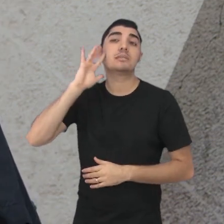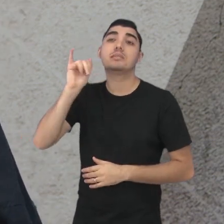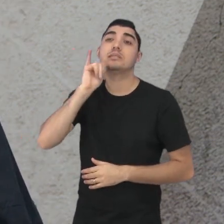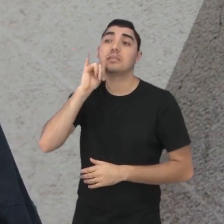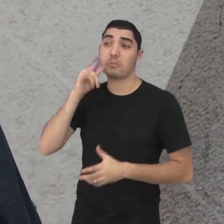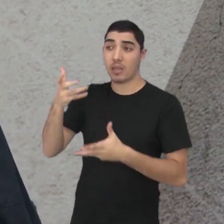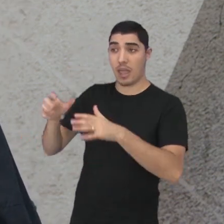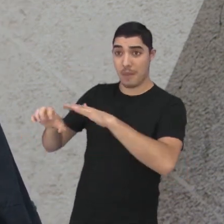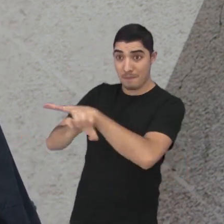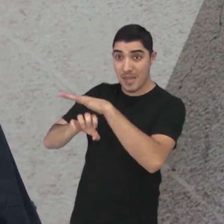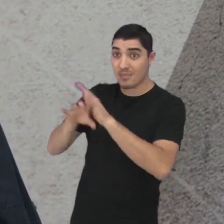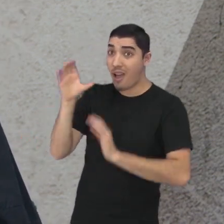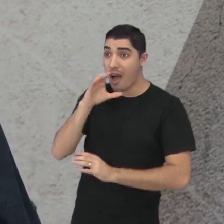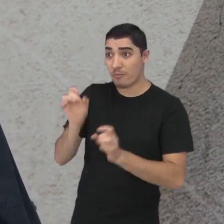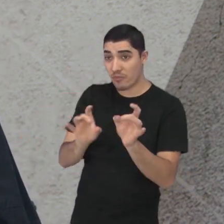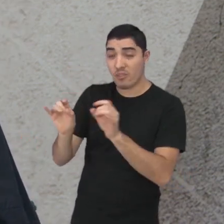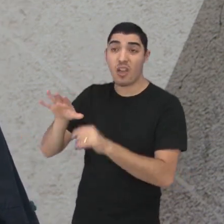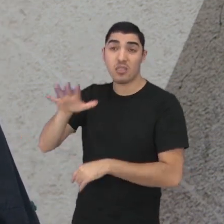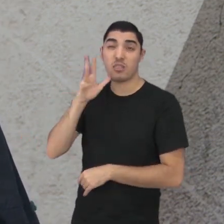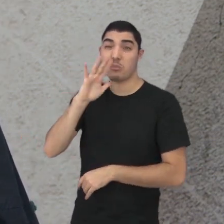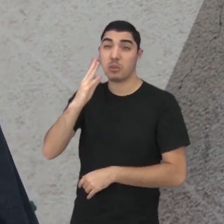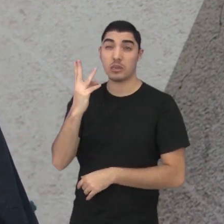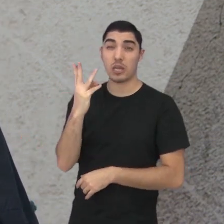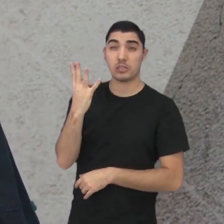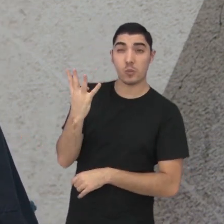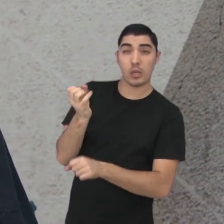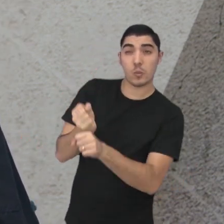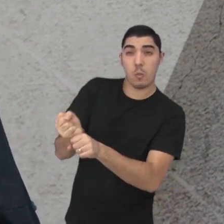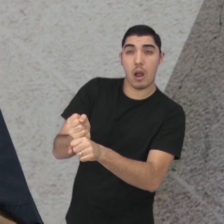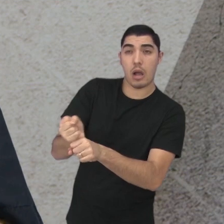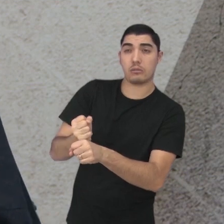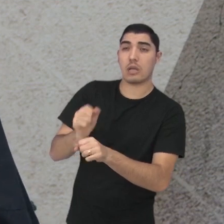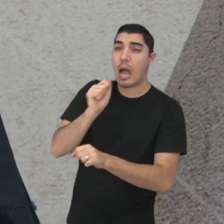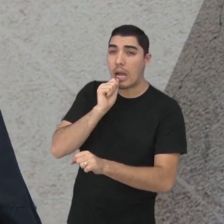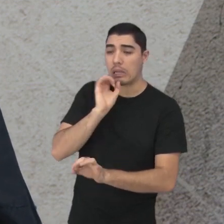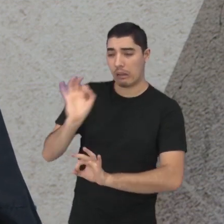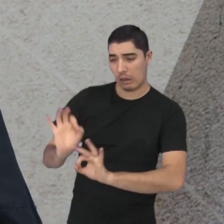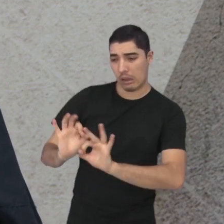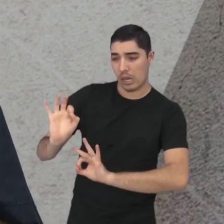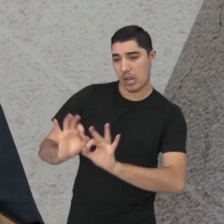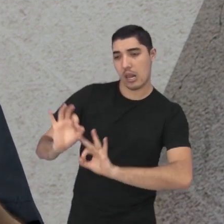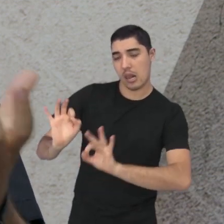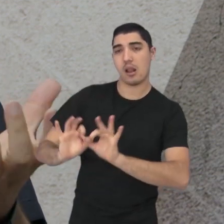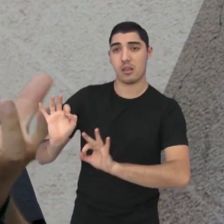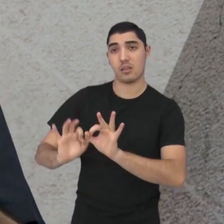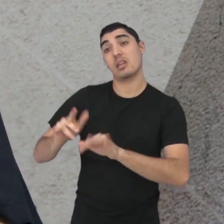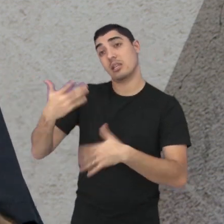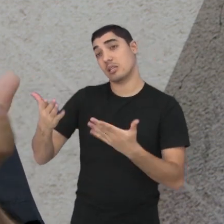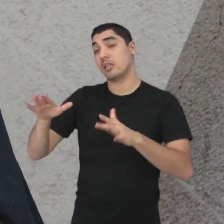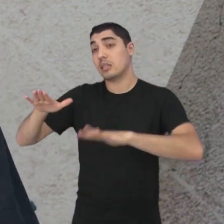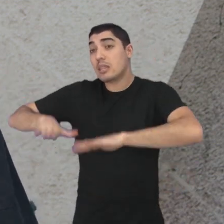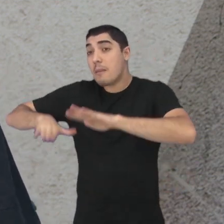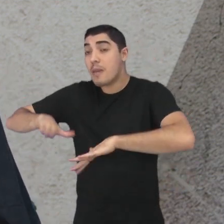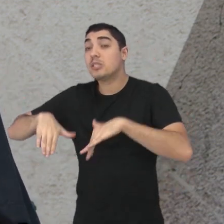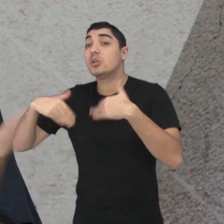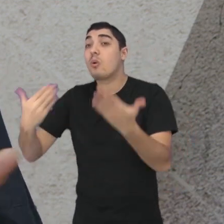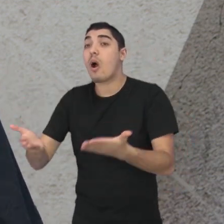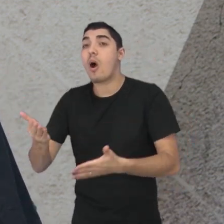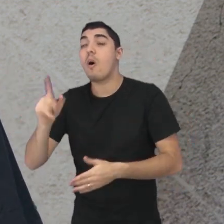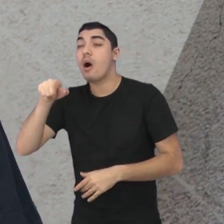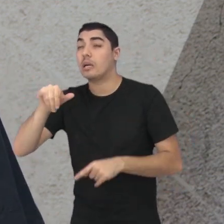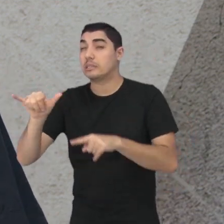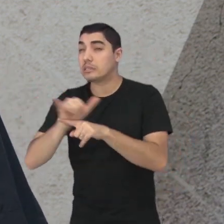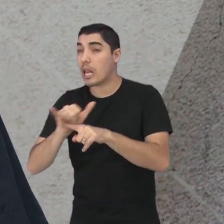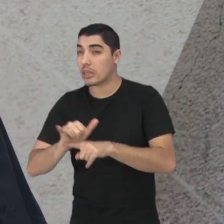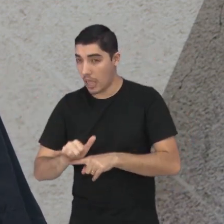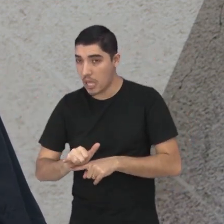comercial, de atingir o público, vai ser um jogo que às vezes vai levar 3, 4, 5 anos sendo desenvolvido, e dependendo do qual que é a estratégia